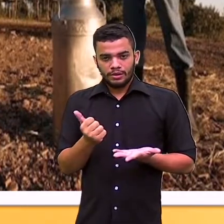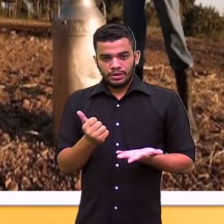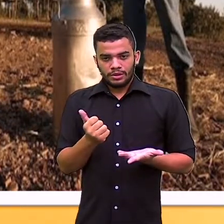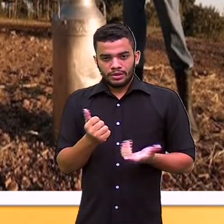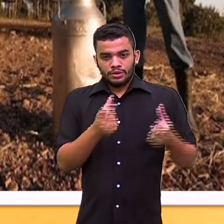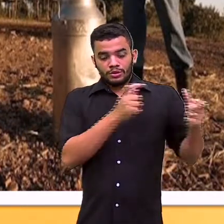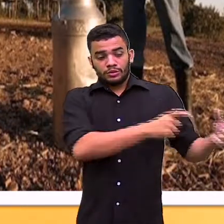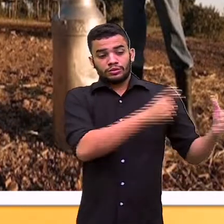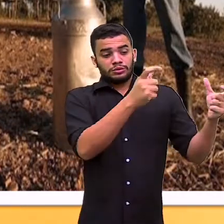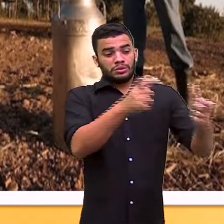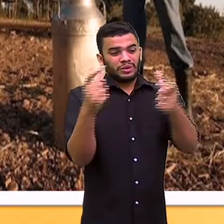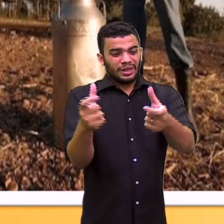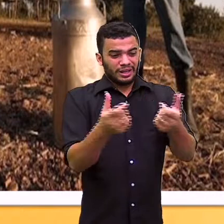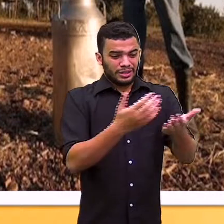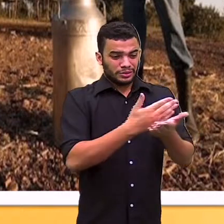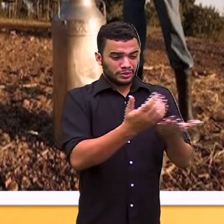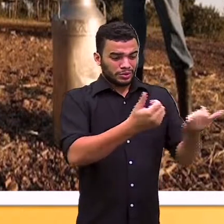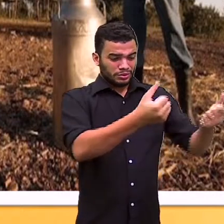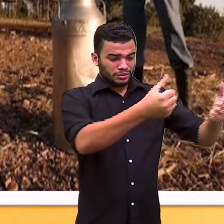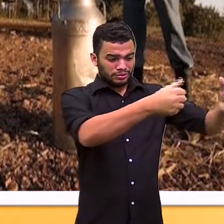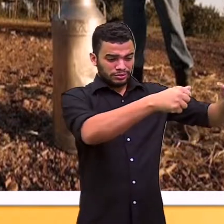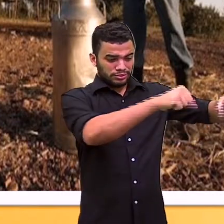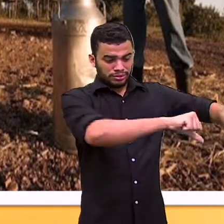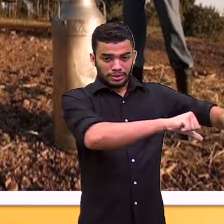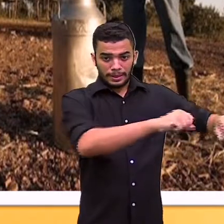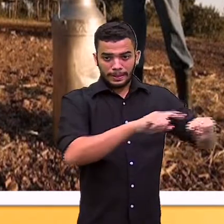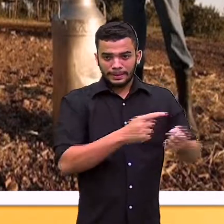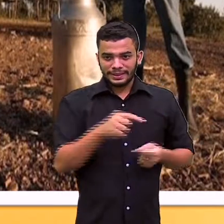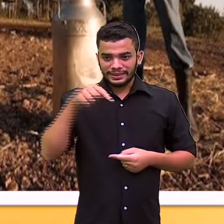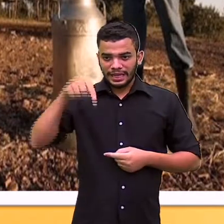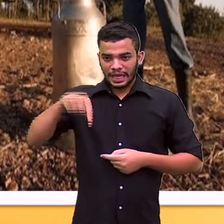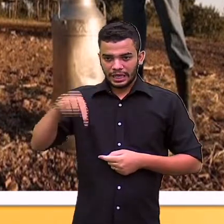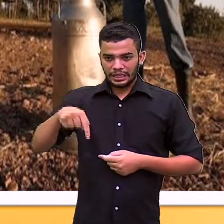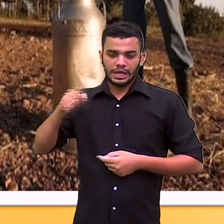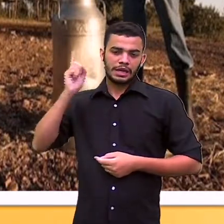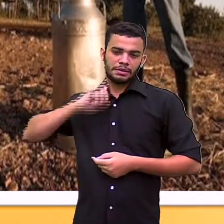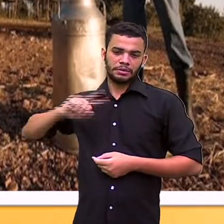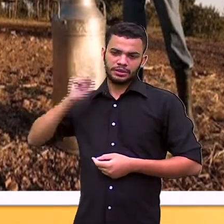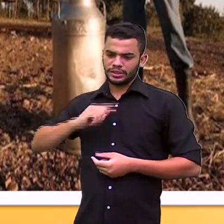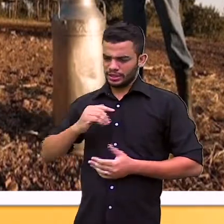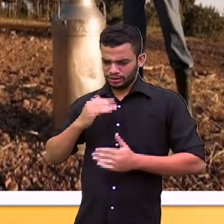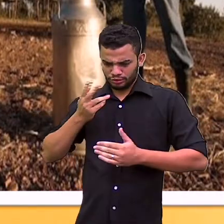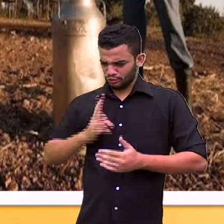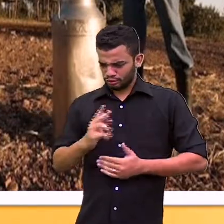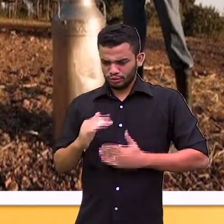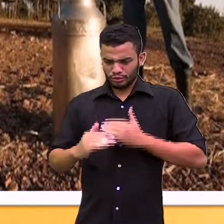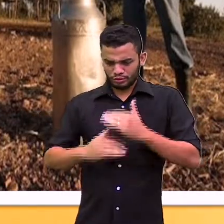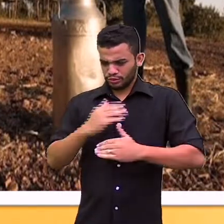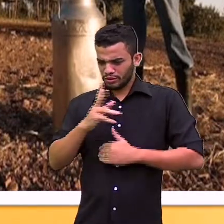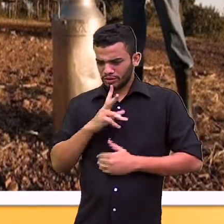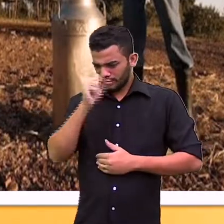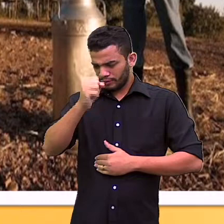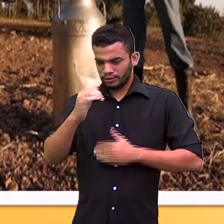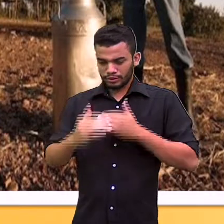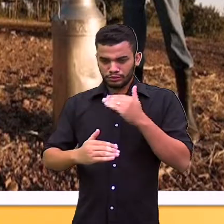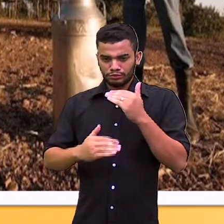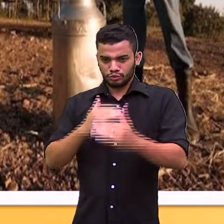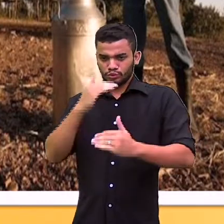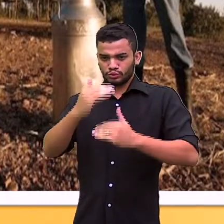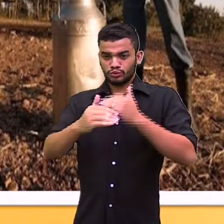não entrou em colapso econômico. A região sul de Minas Gerais, por exemplo, tornou-se a